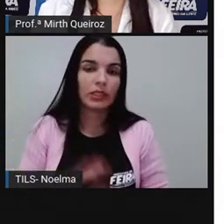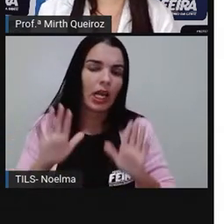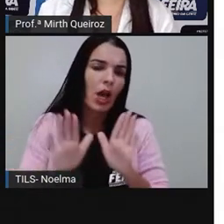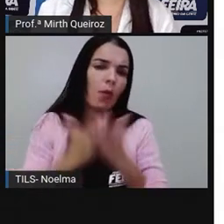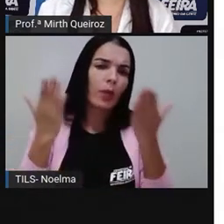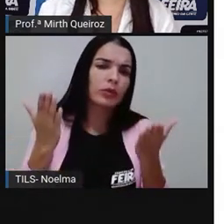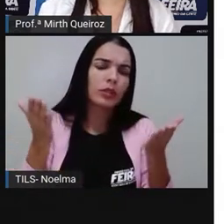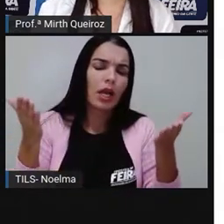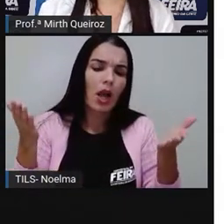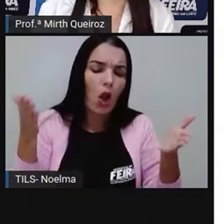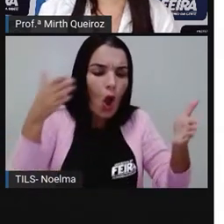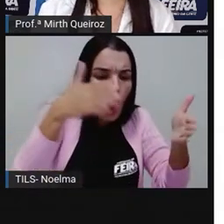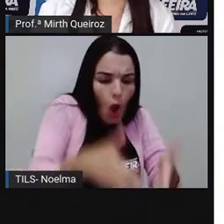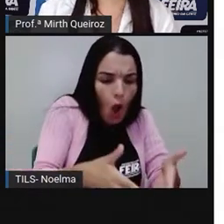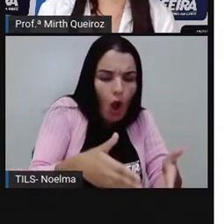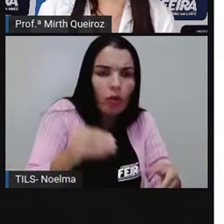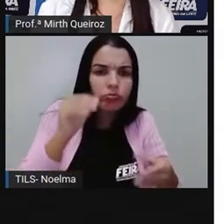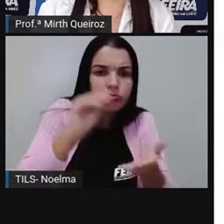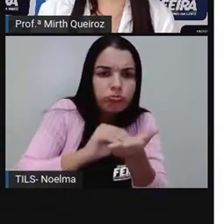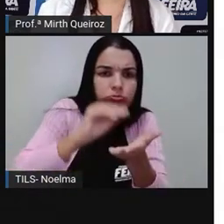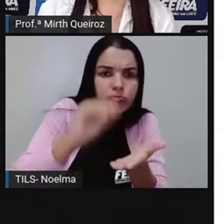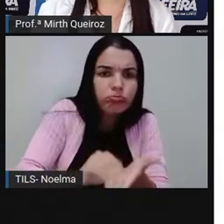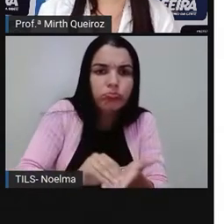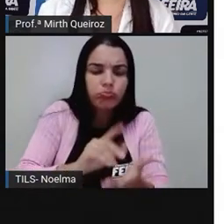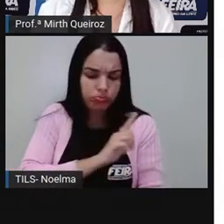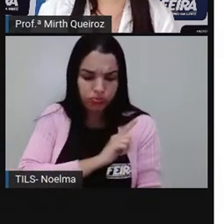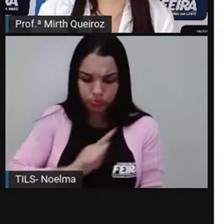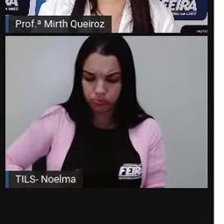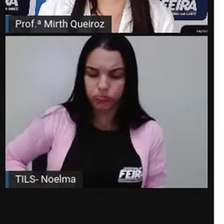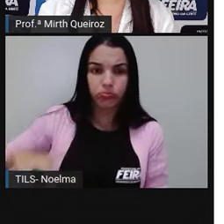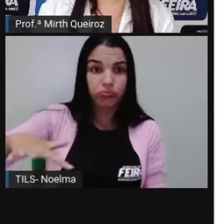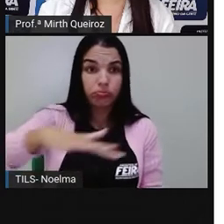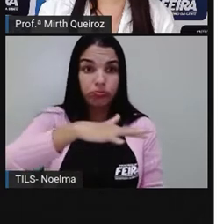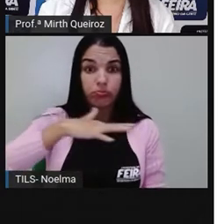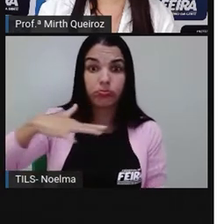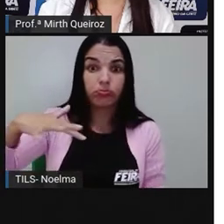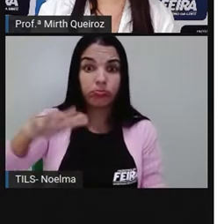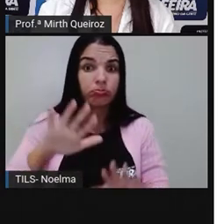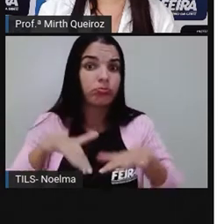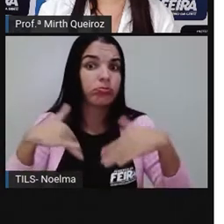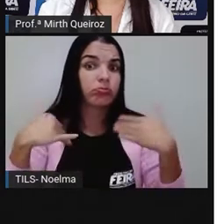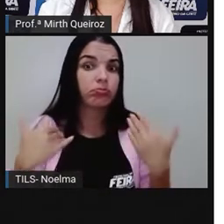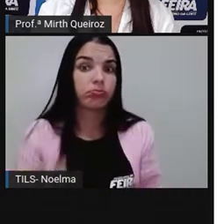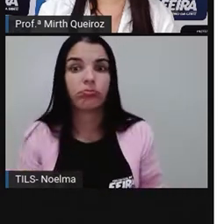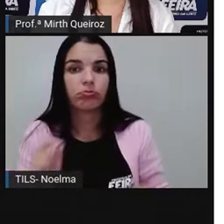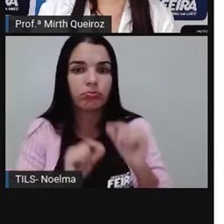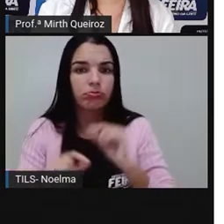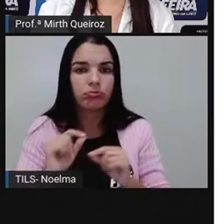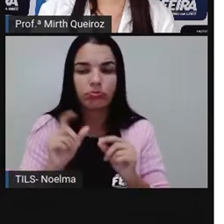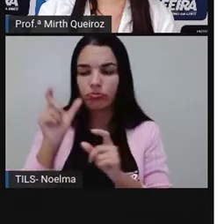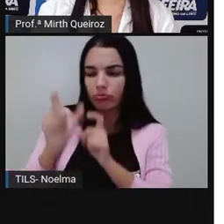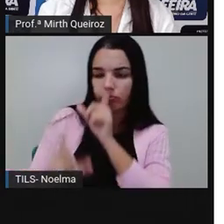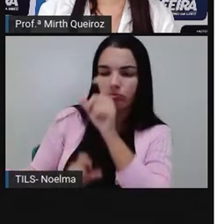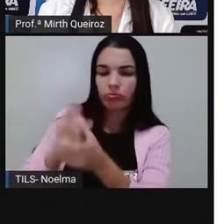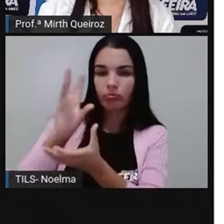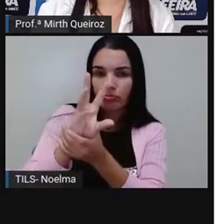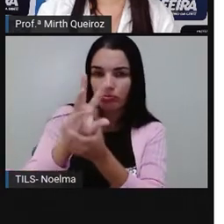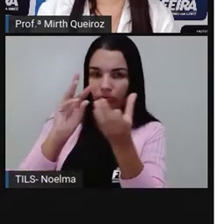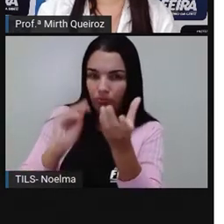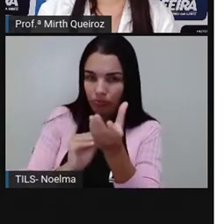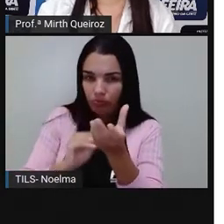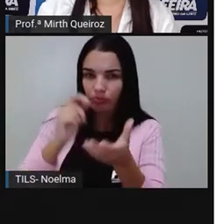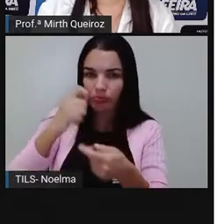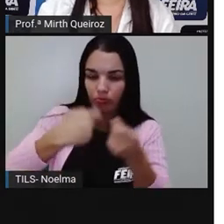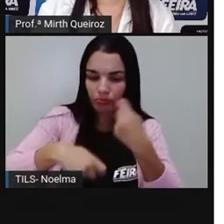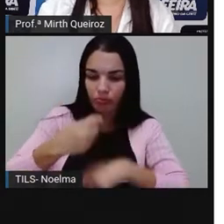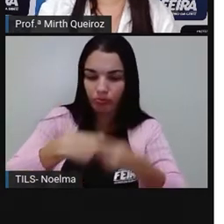foi implantado o governo geral? O governo geral foi um modelo administrativo que a coroa de Portugal implantou na América Portuguesa. Quando a